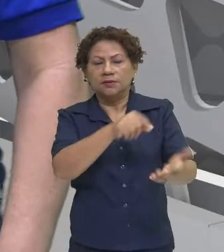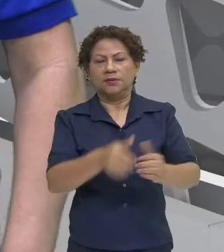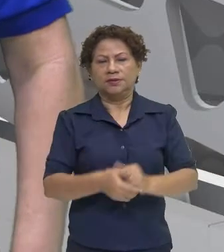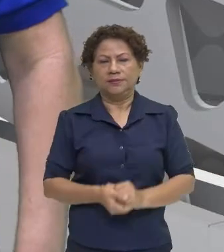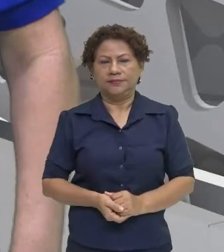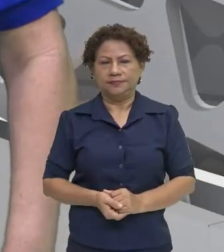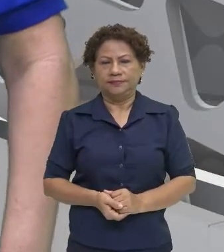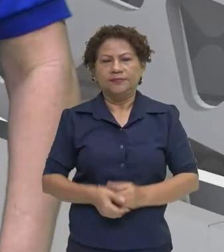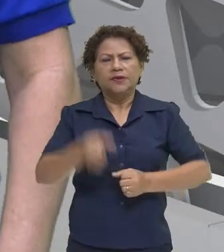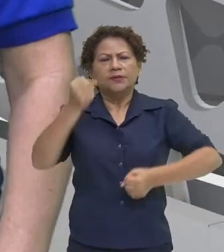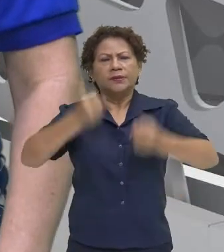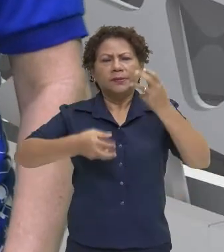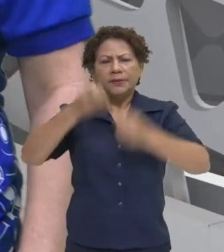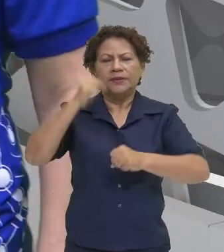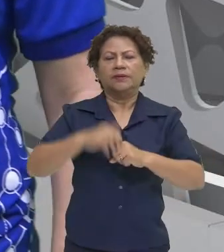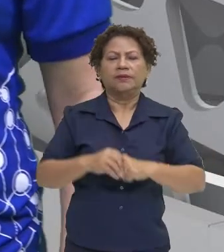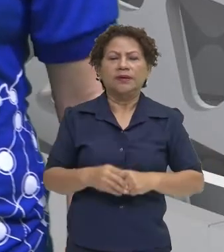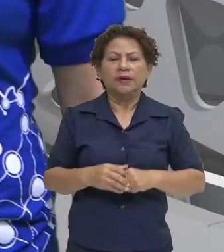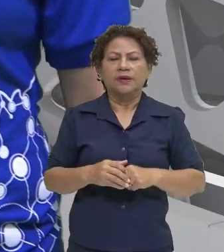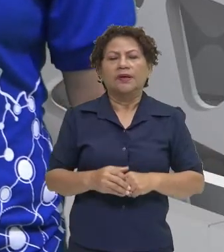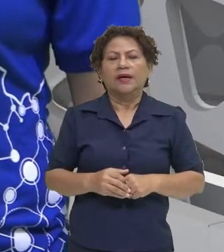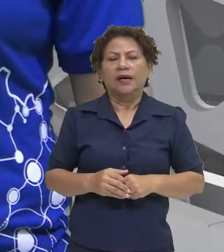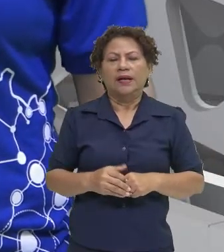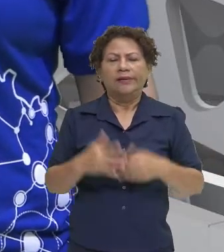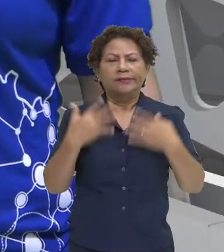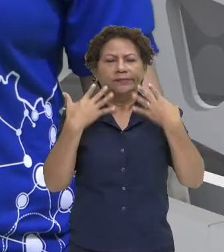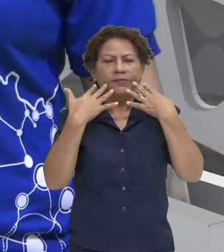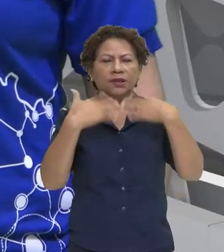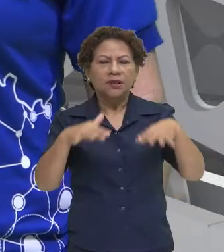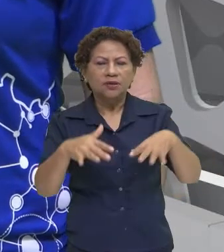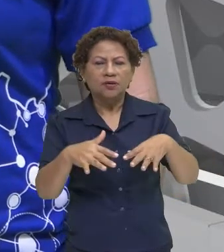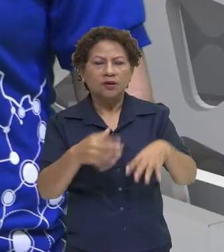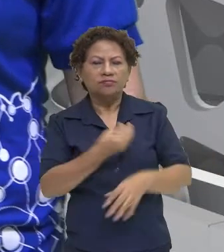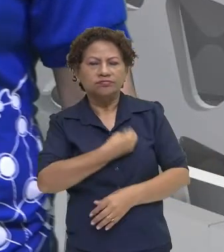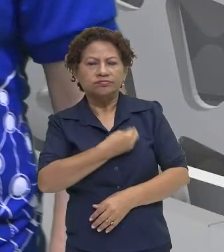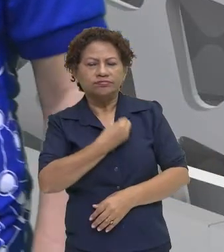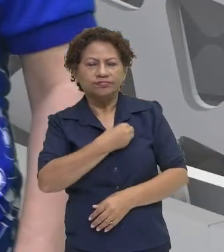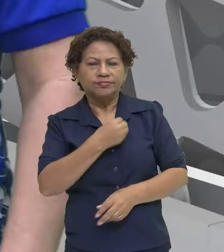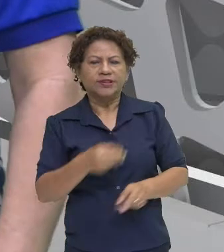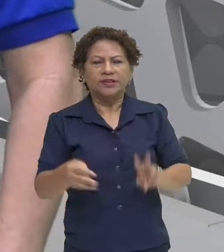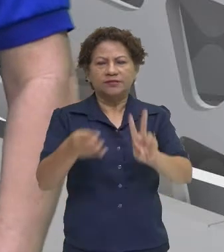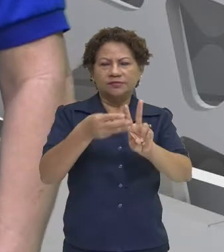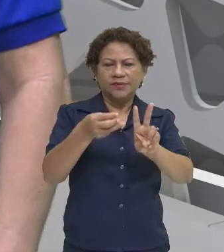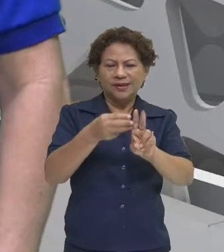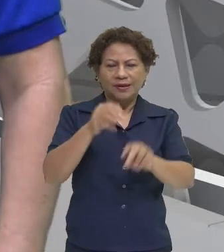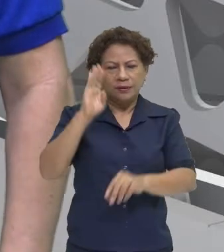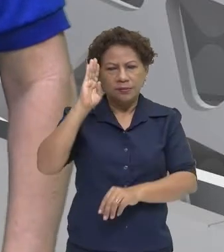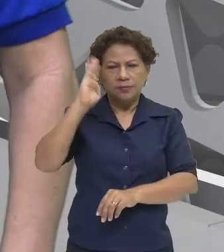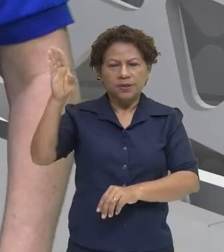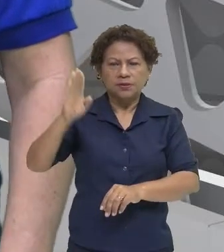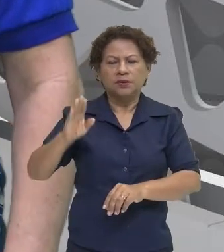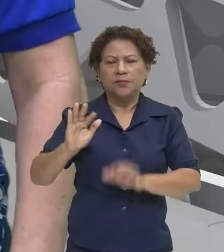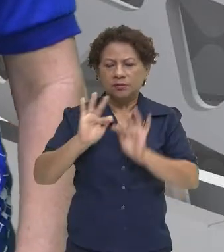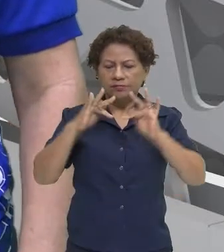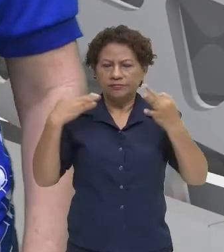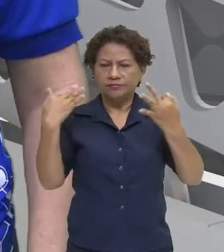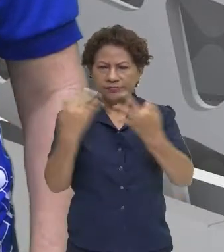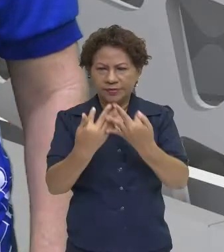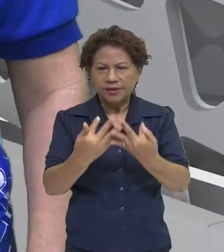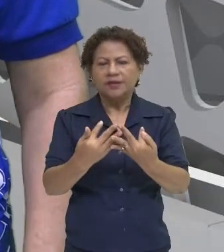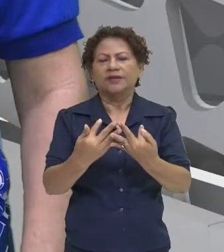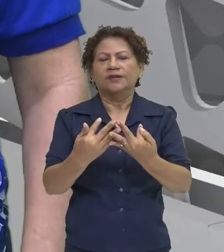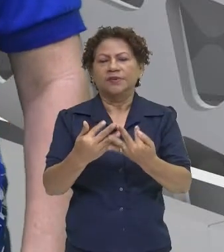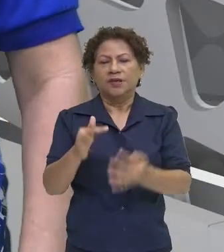a oca é a mais comum habitação indígena, principalmente entre os índios da família